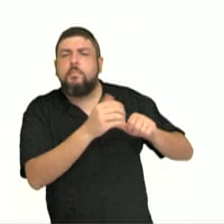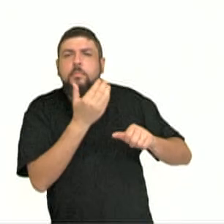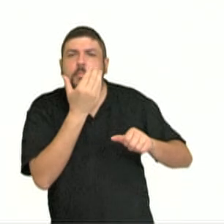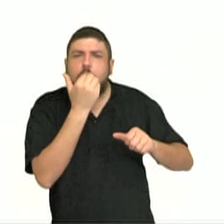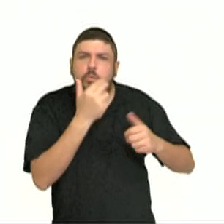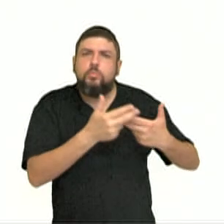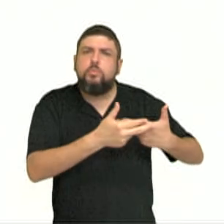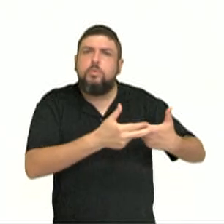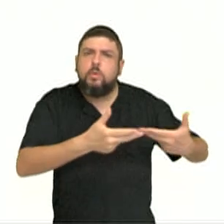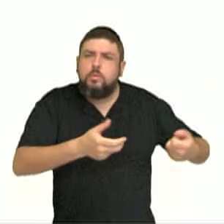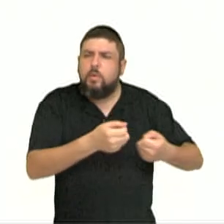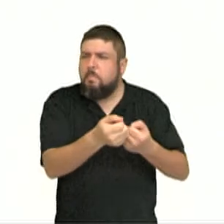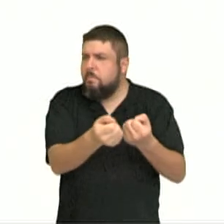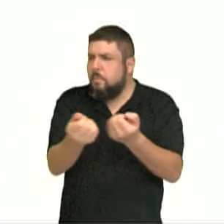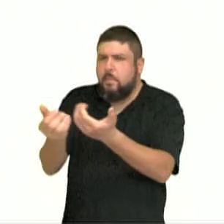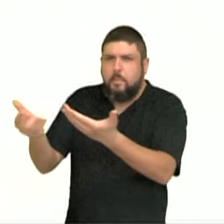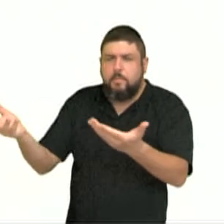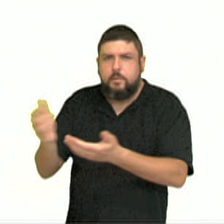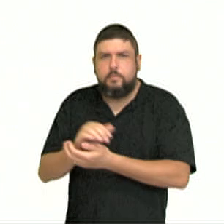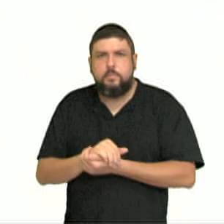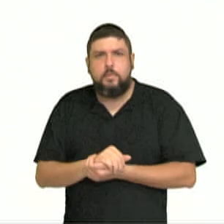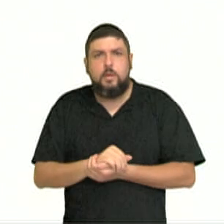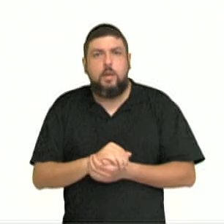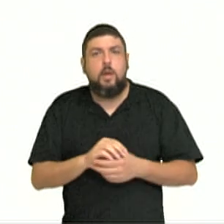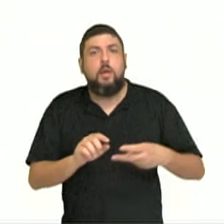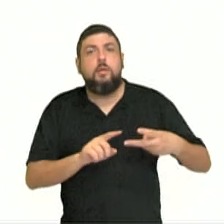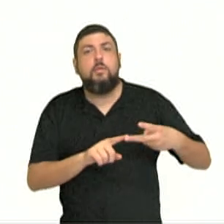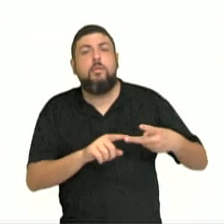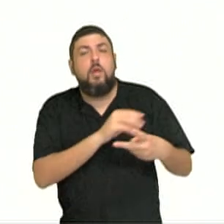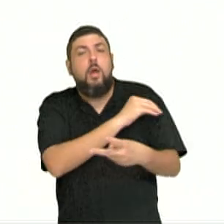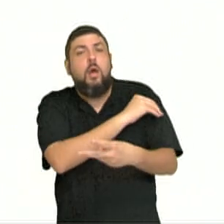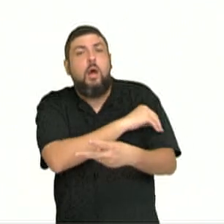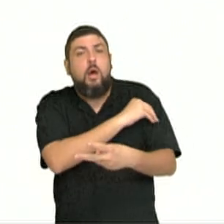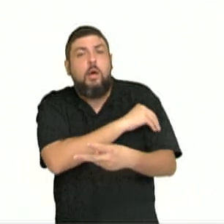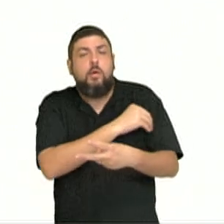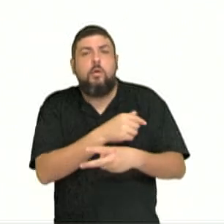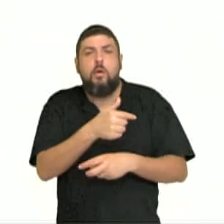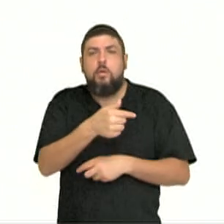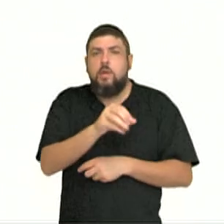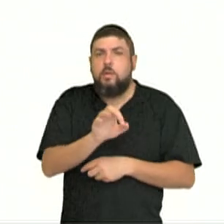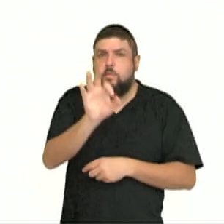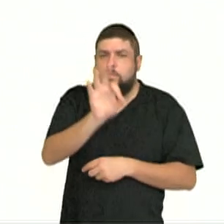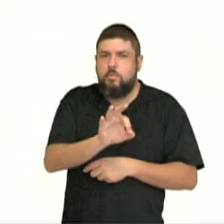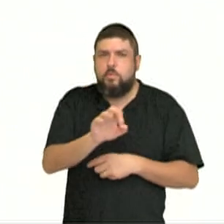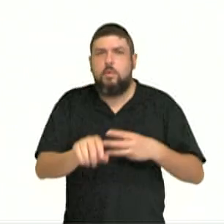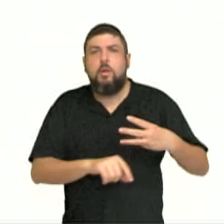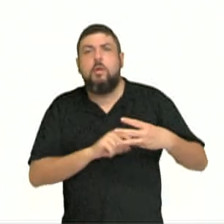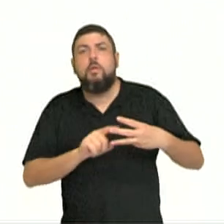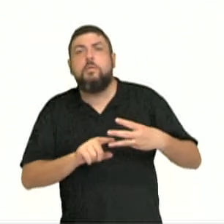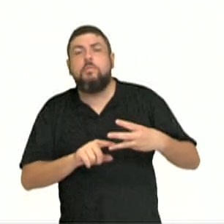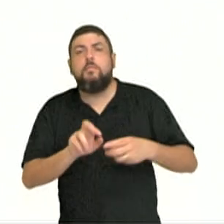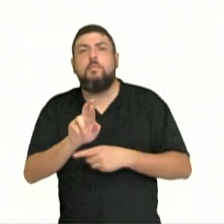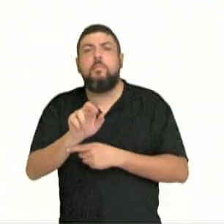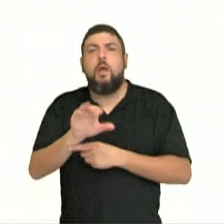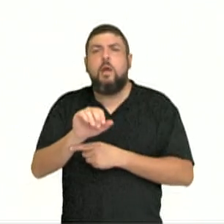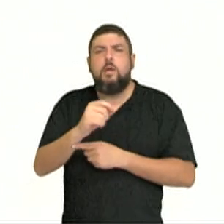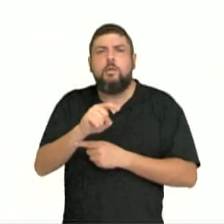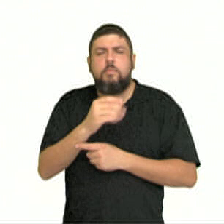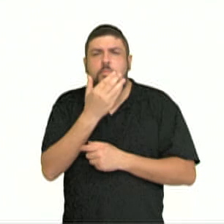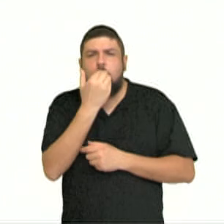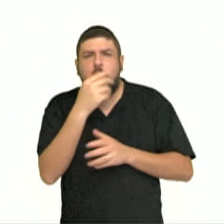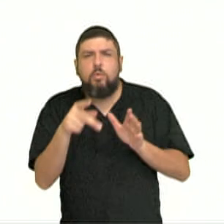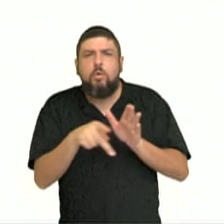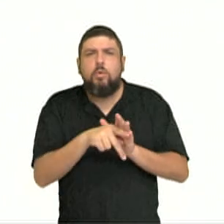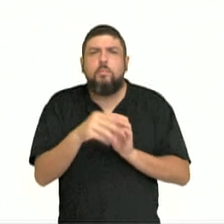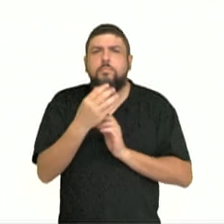né? De álcool 70% e ração para cães e gatos abandonados. E quando? Quando